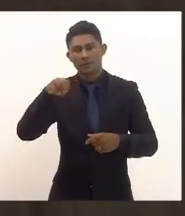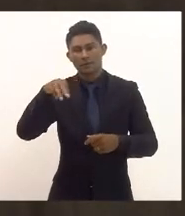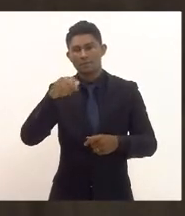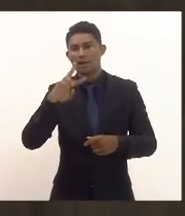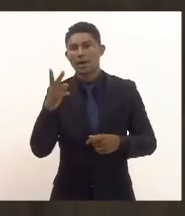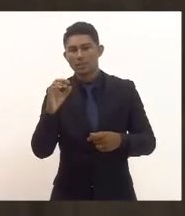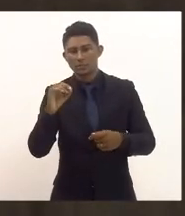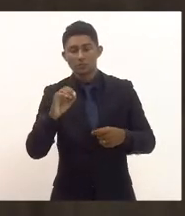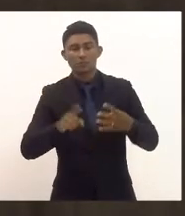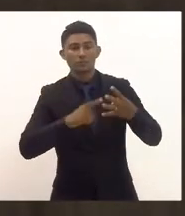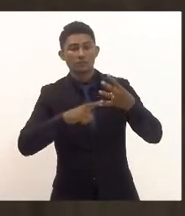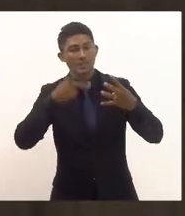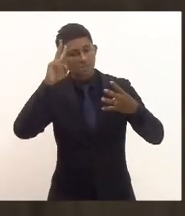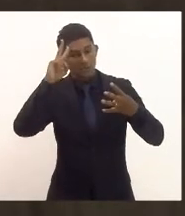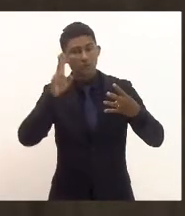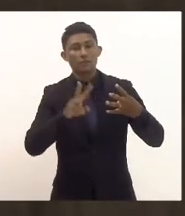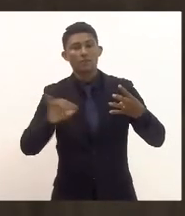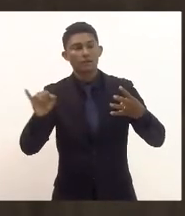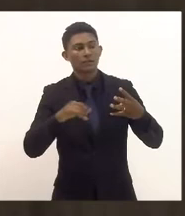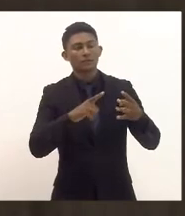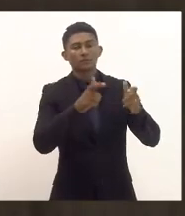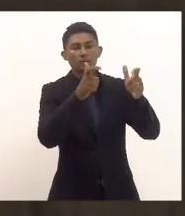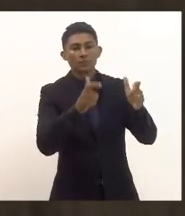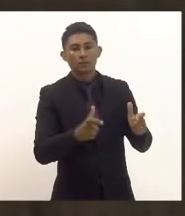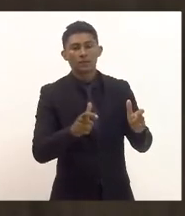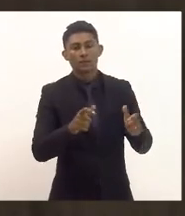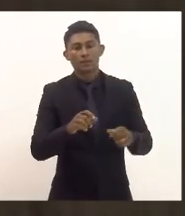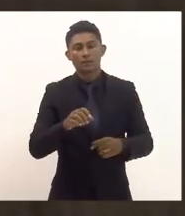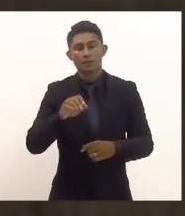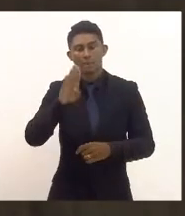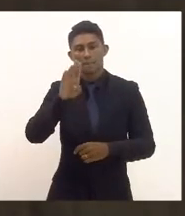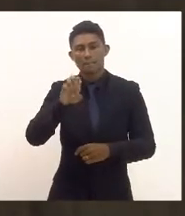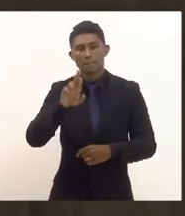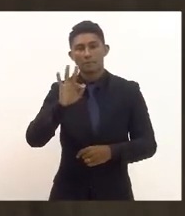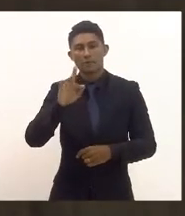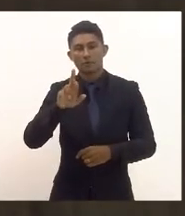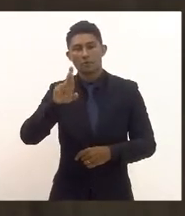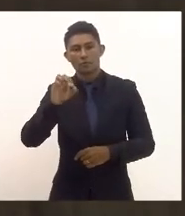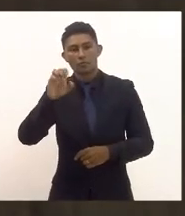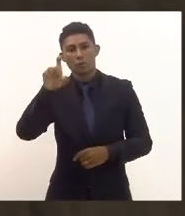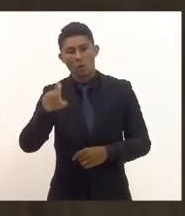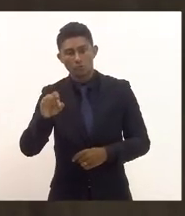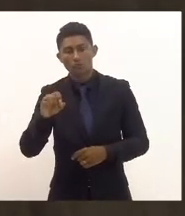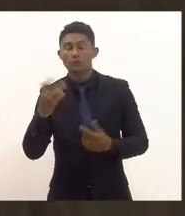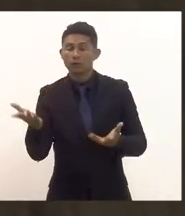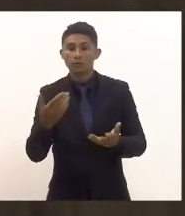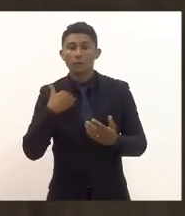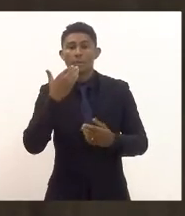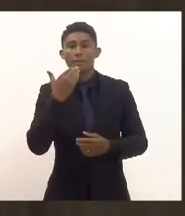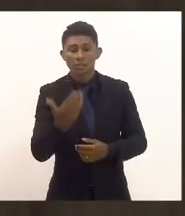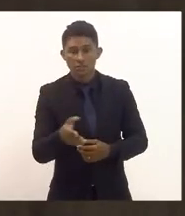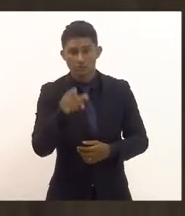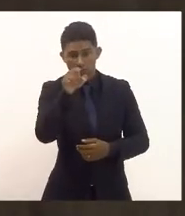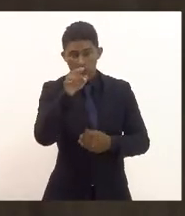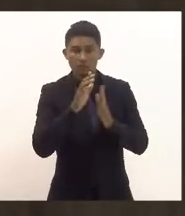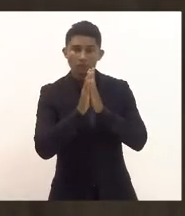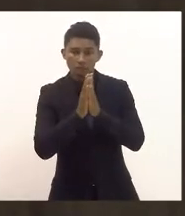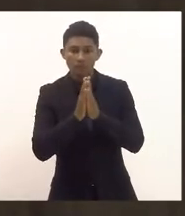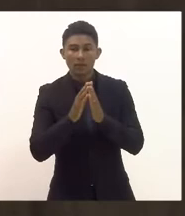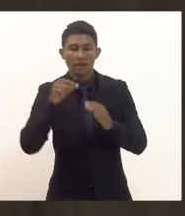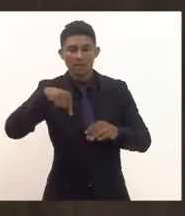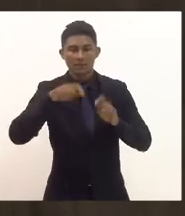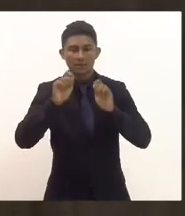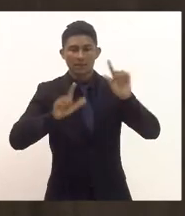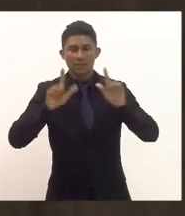segunda-feira estaremos vistoriando o ramal de Belford Roxo eu queria pedir ao vossa excelência nosso amigo ao